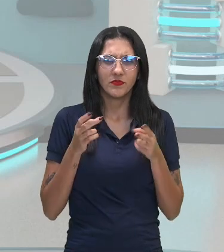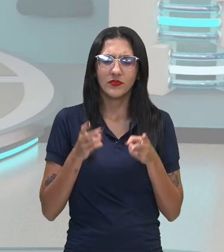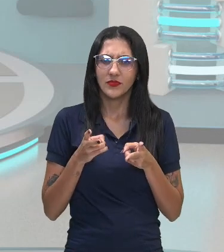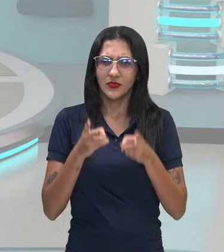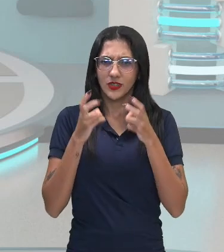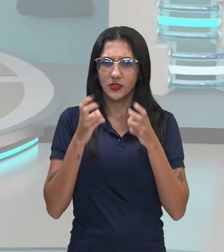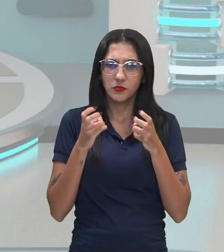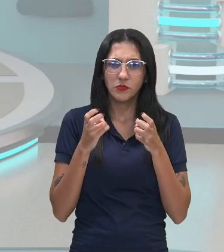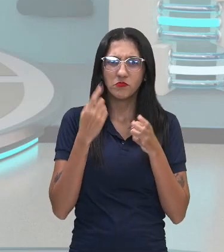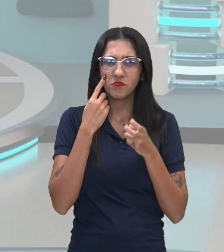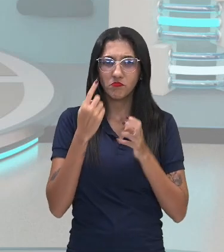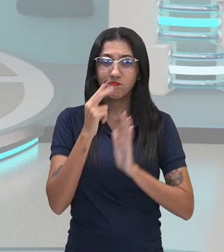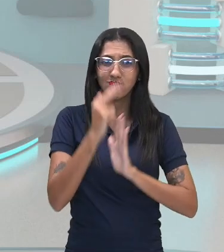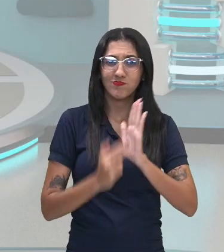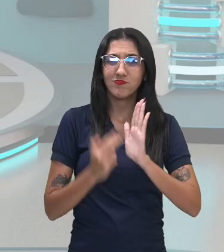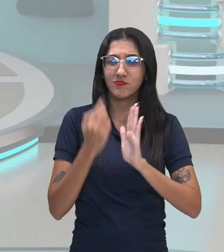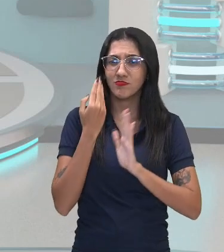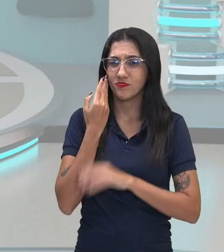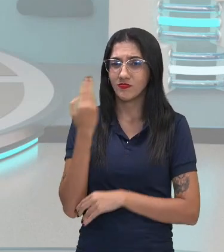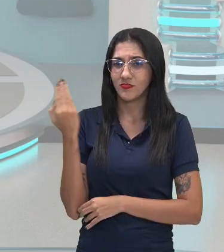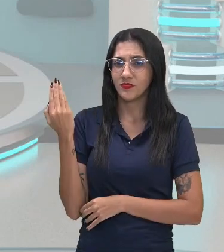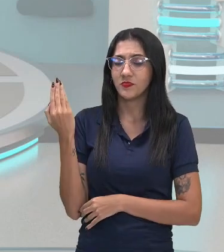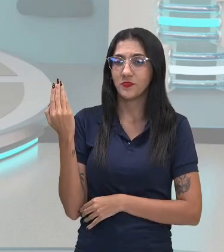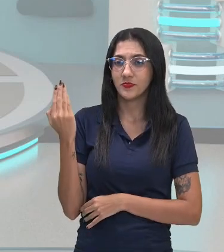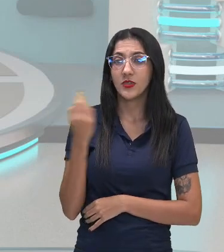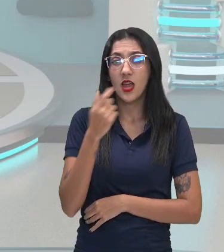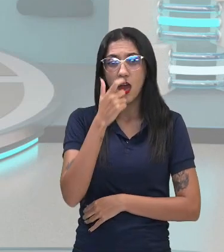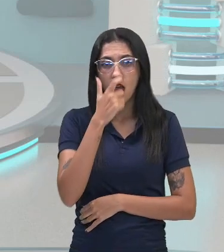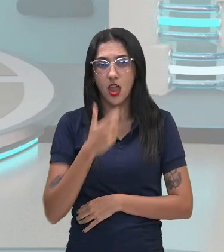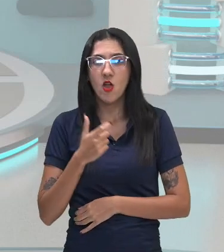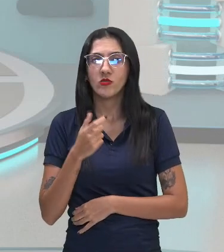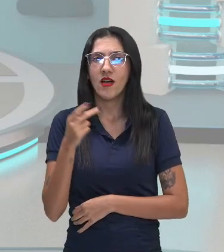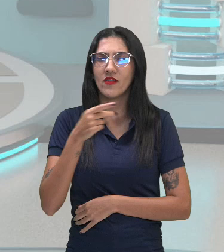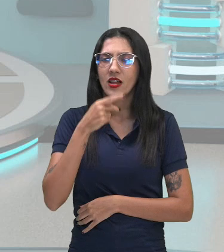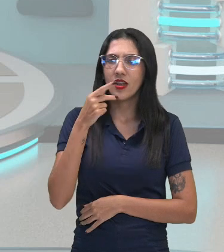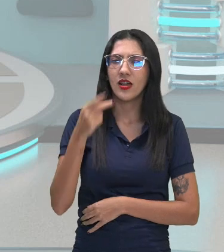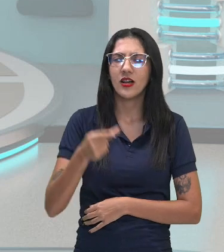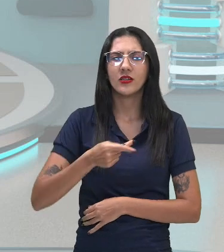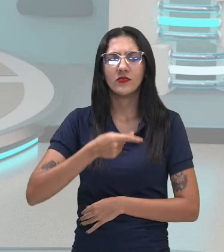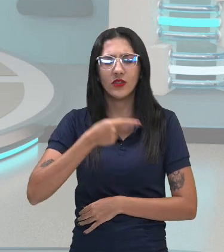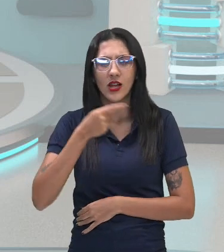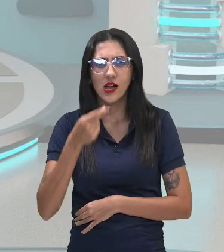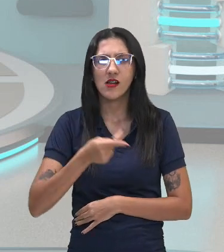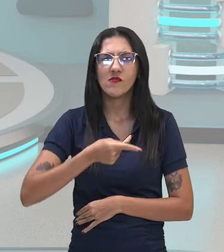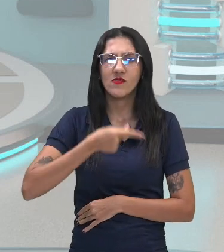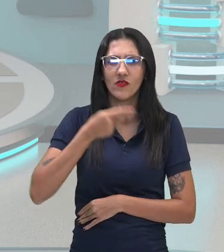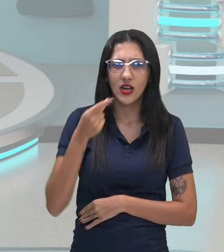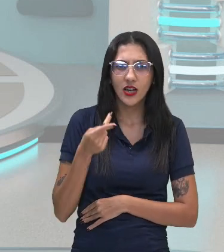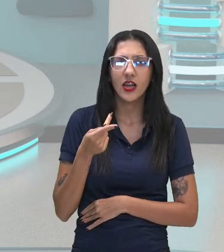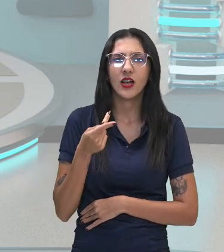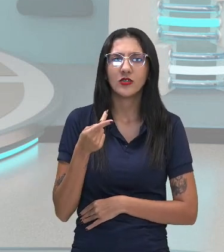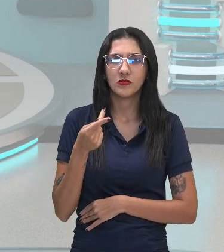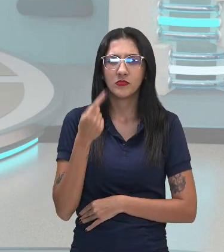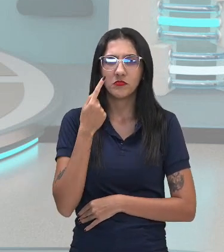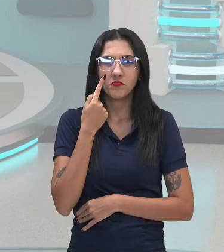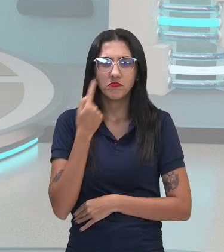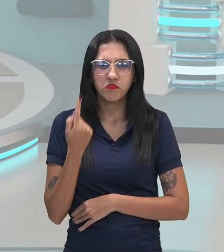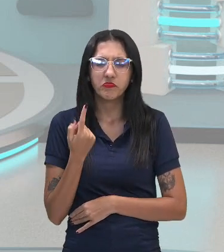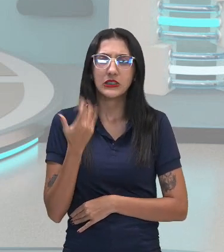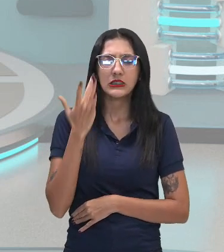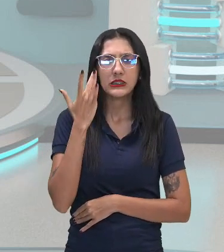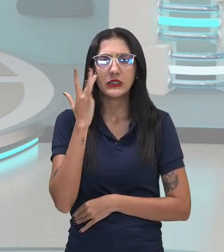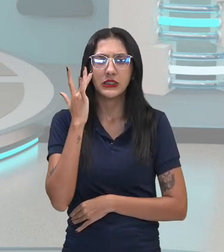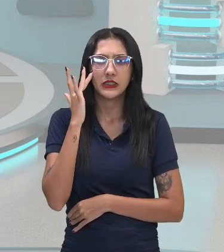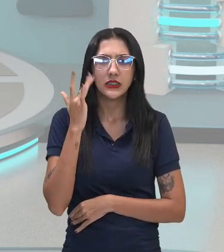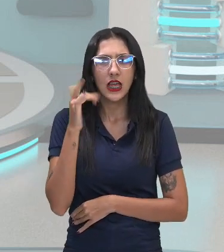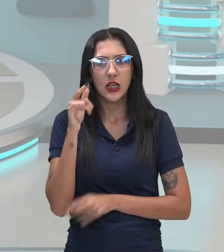Então, olha, eu estava falando com ele e continuei falando e falando, porque quem sabe ele